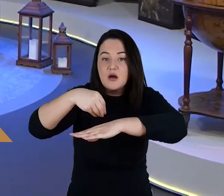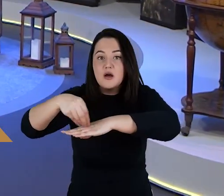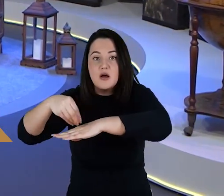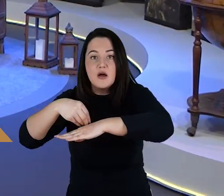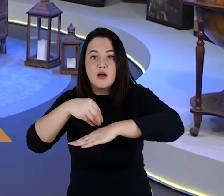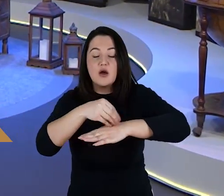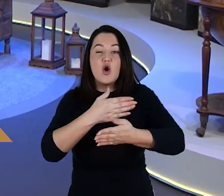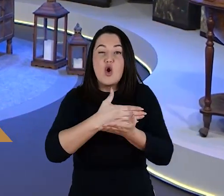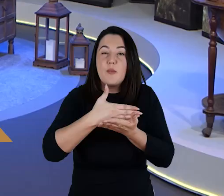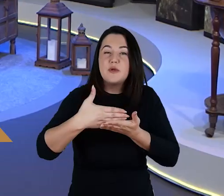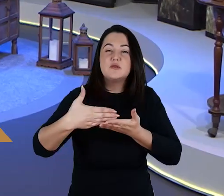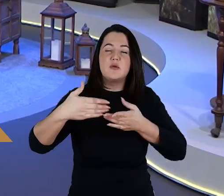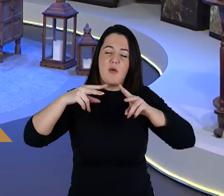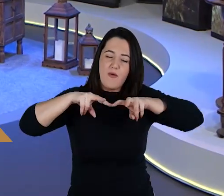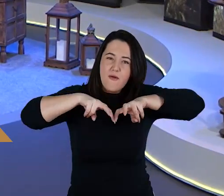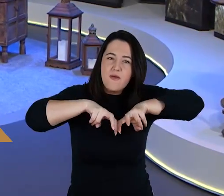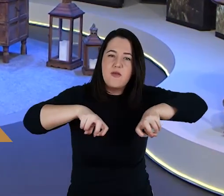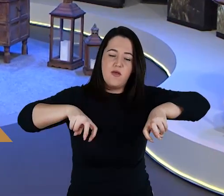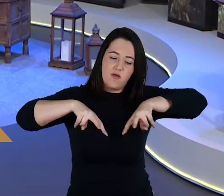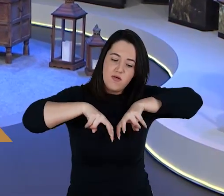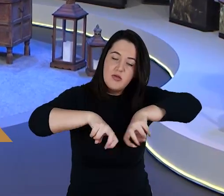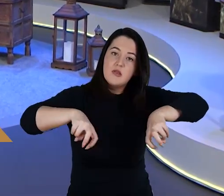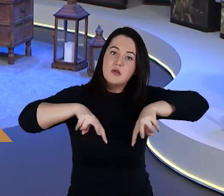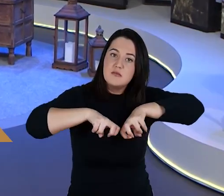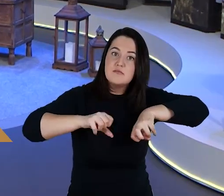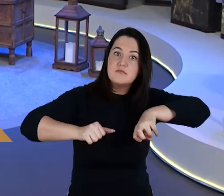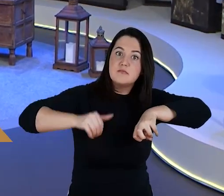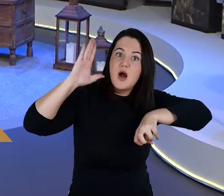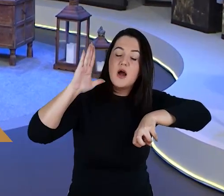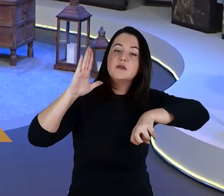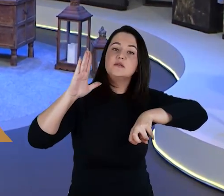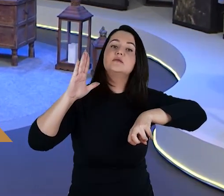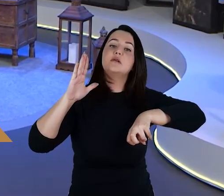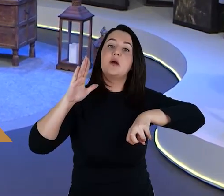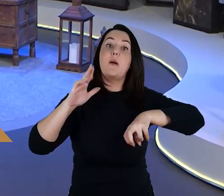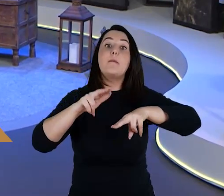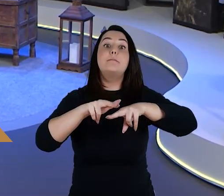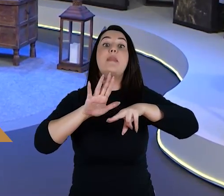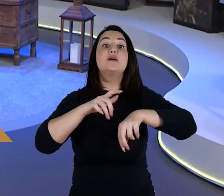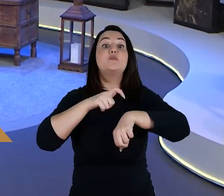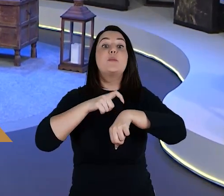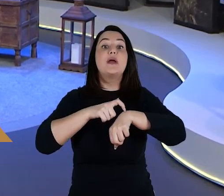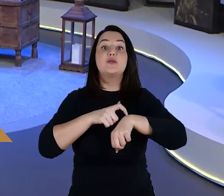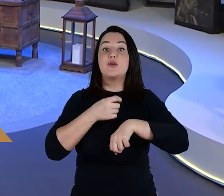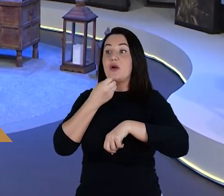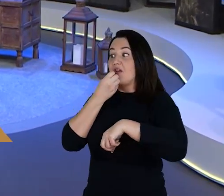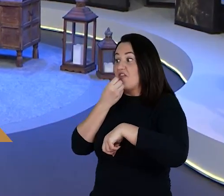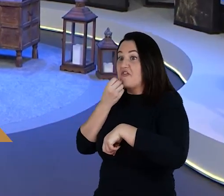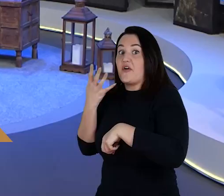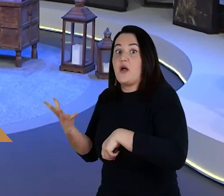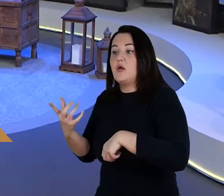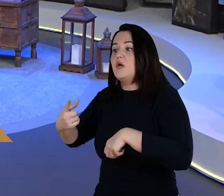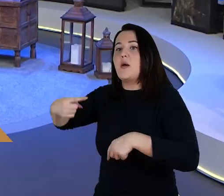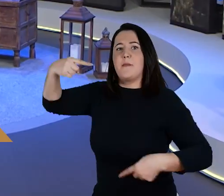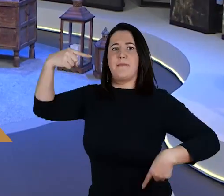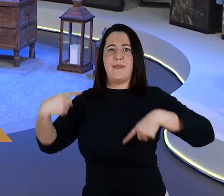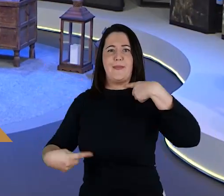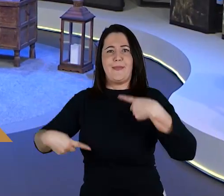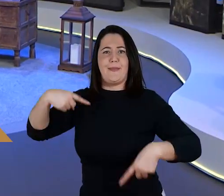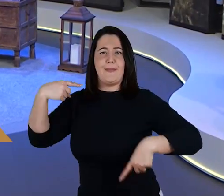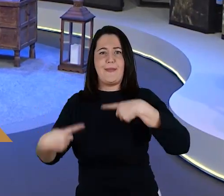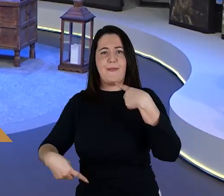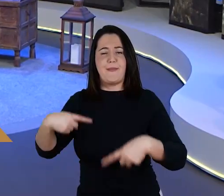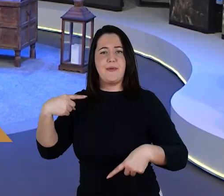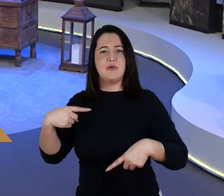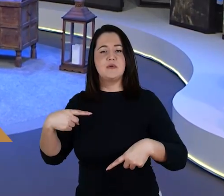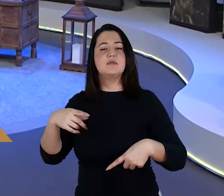lançou a um estudo mais aprofundado sobre aqueles achados e o debate foi tão grande, tão intenso, mas a imprensa,